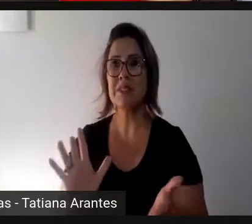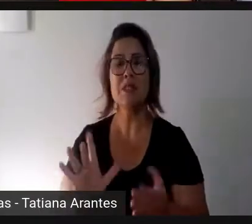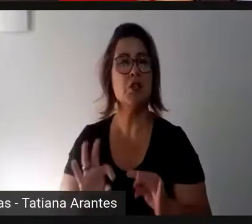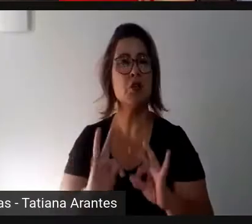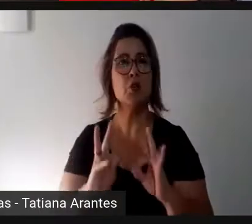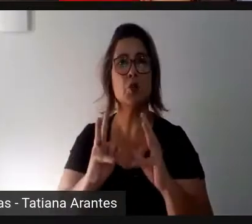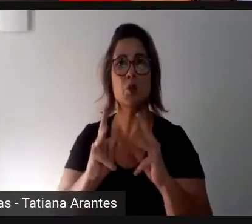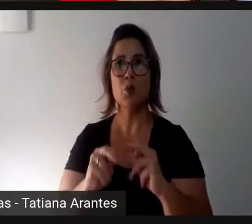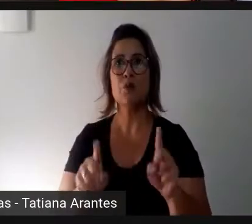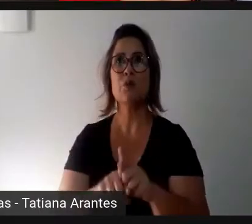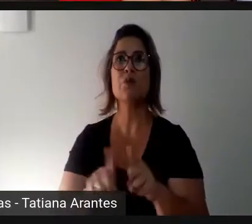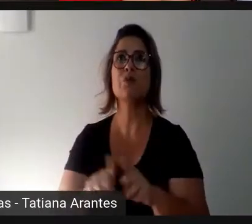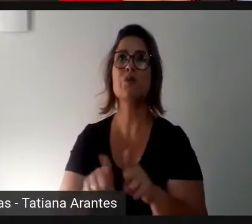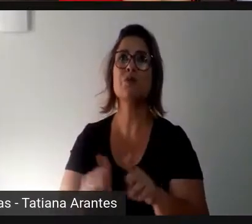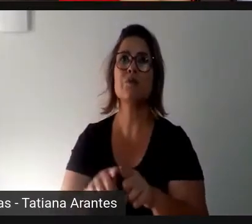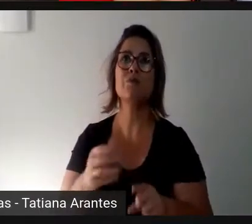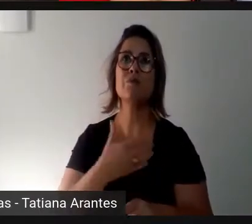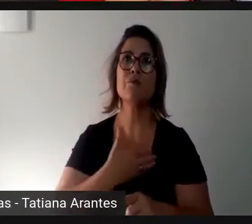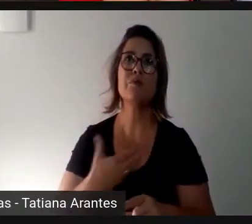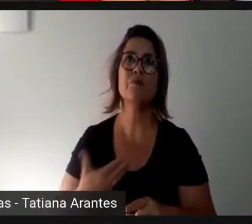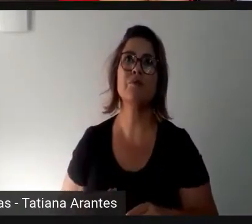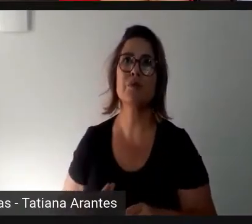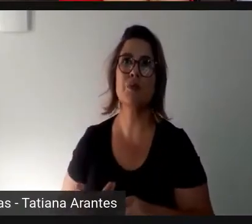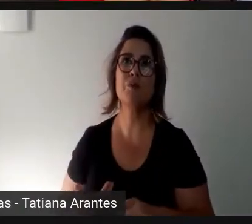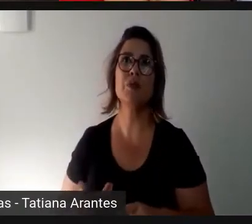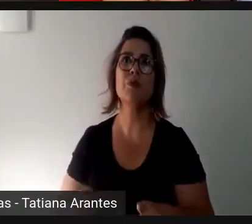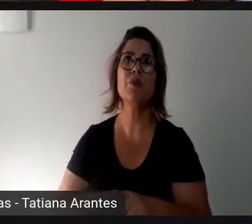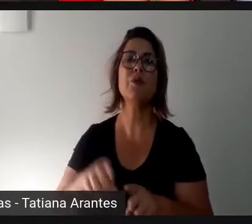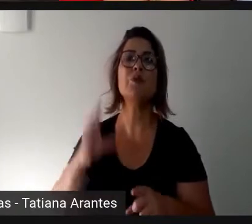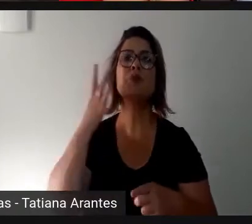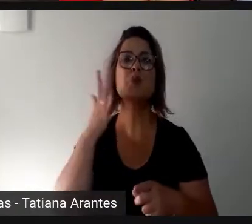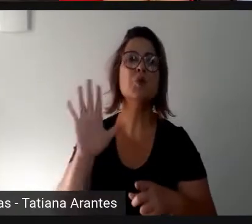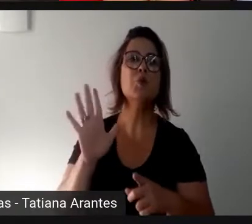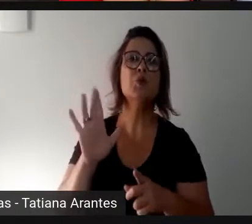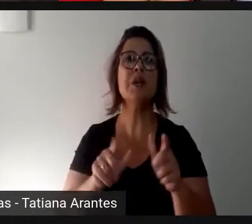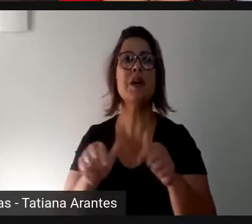caso do órgão público, se você não sabe por onde começar, começa por aqui. Ó.